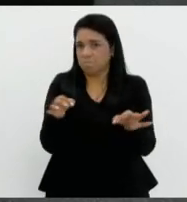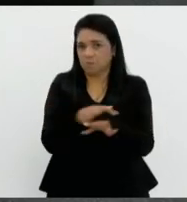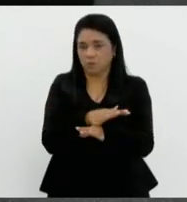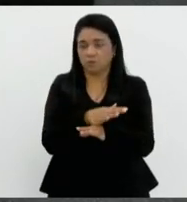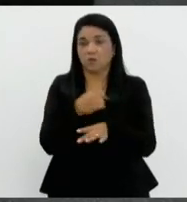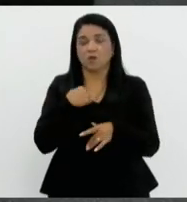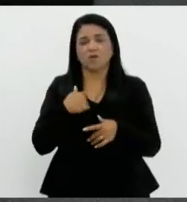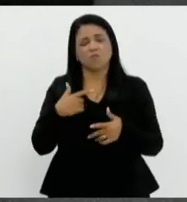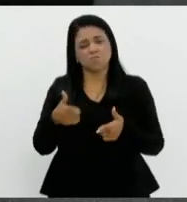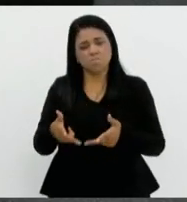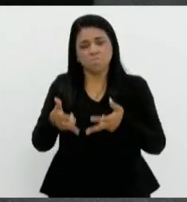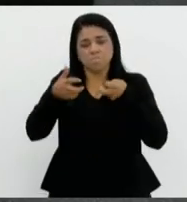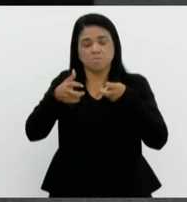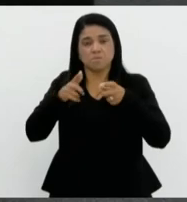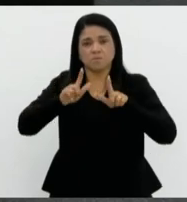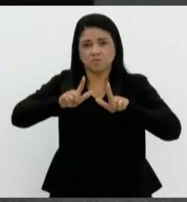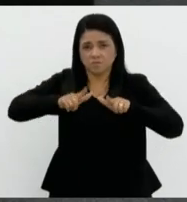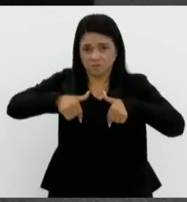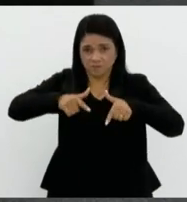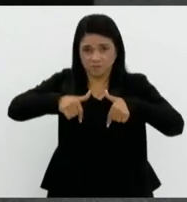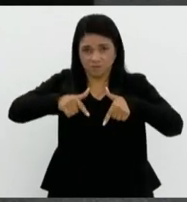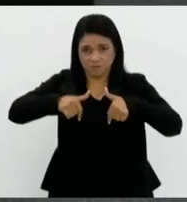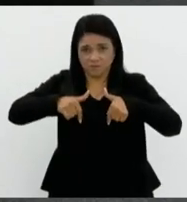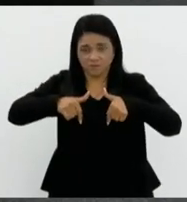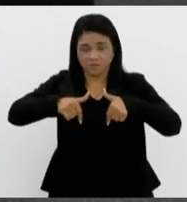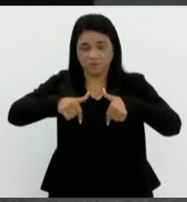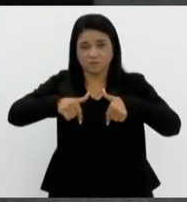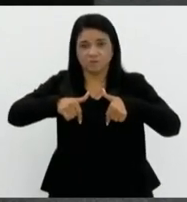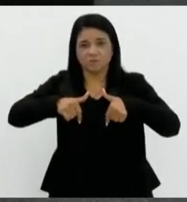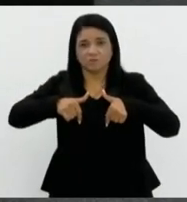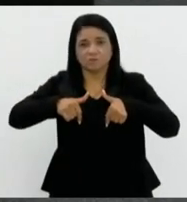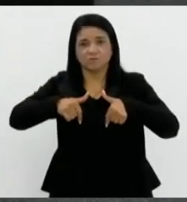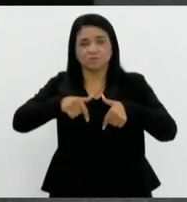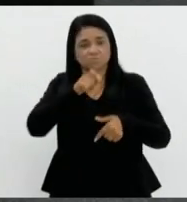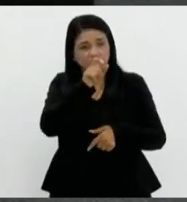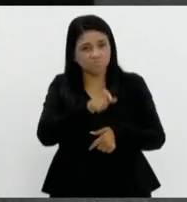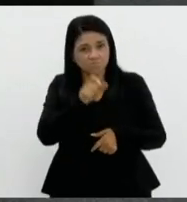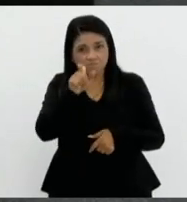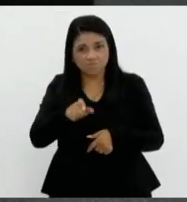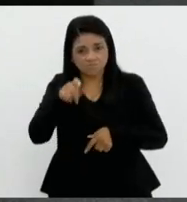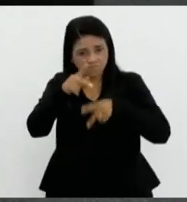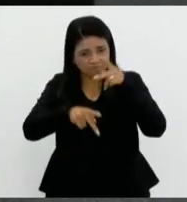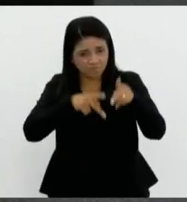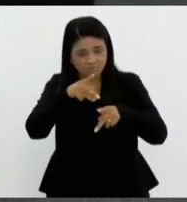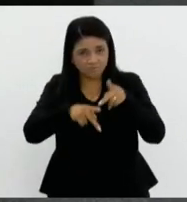Israel como todas as criaturas do nosso Pai.